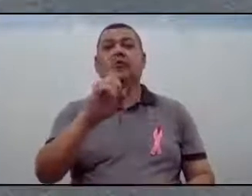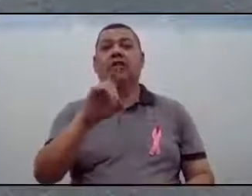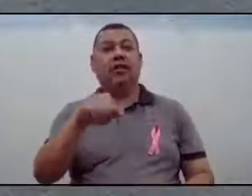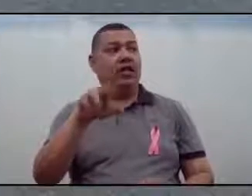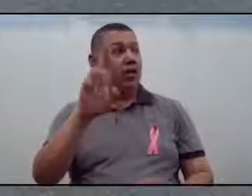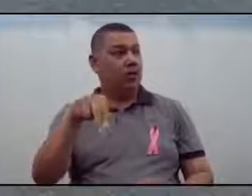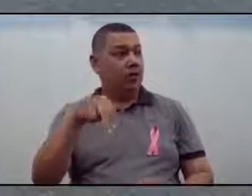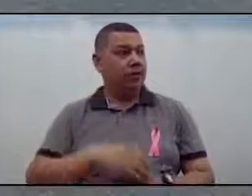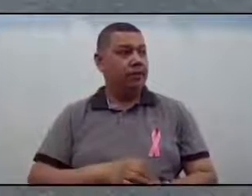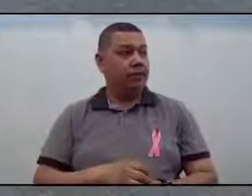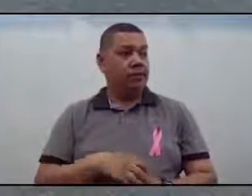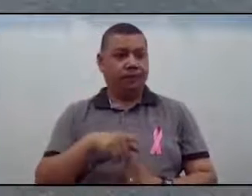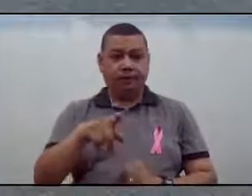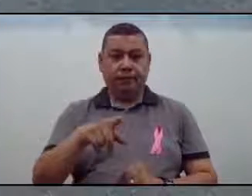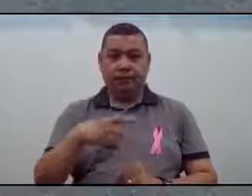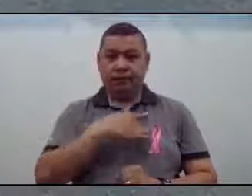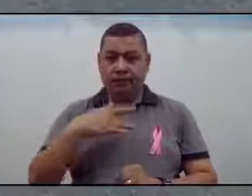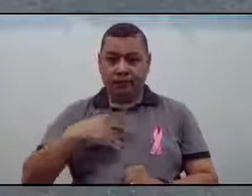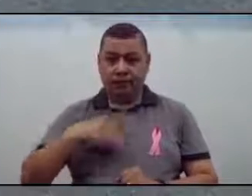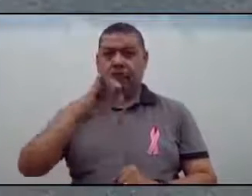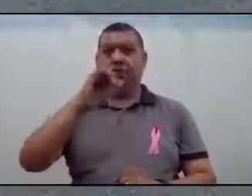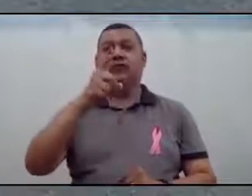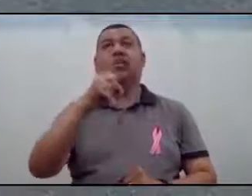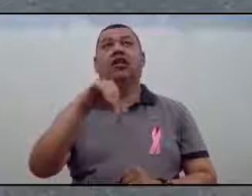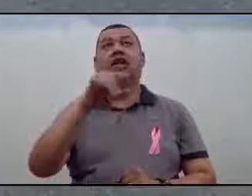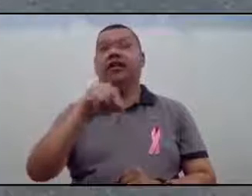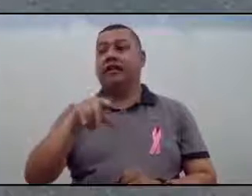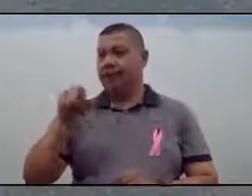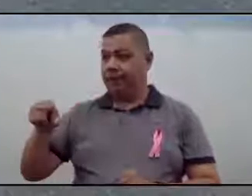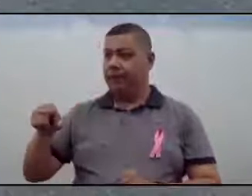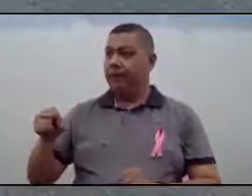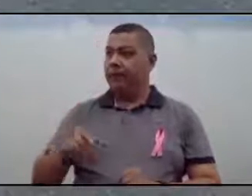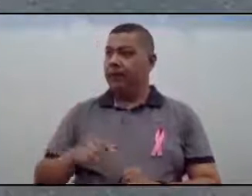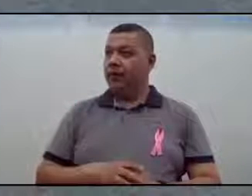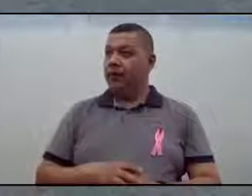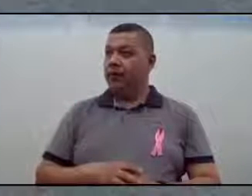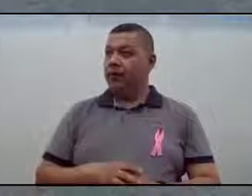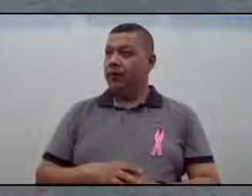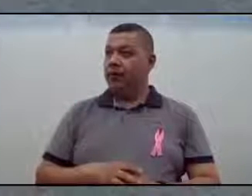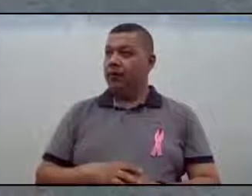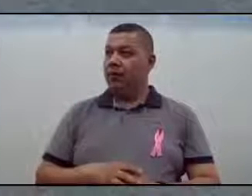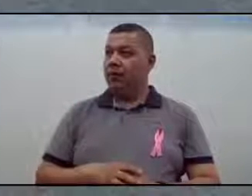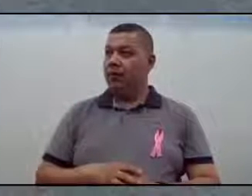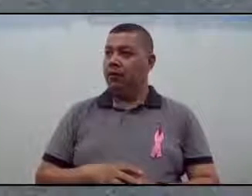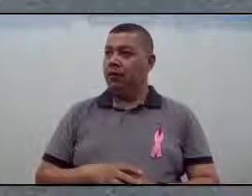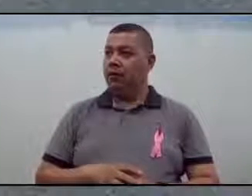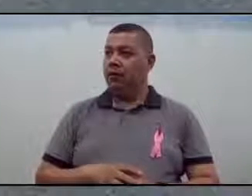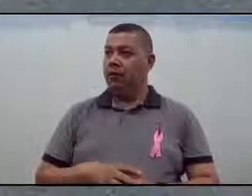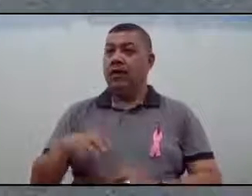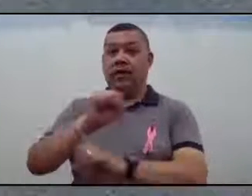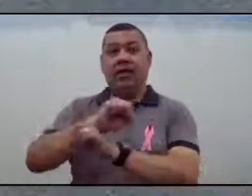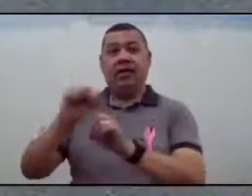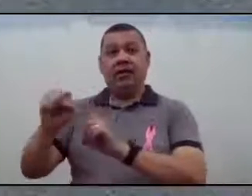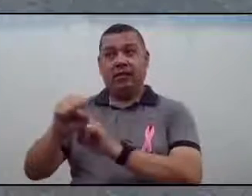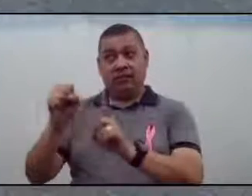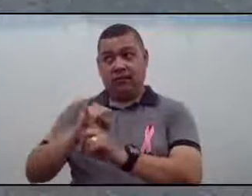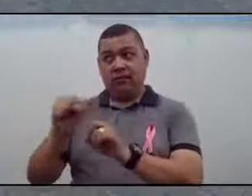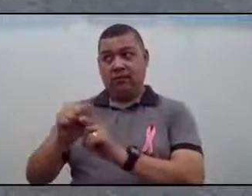a senhora Janaína, e a Secretaria de Planejamento, a senhora...